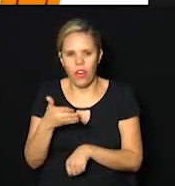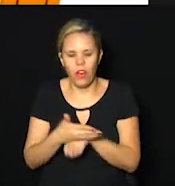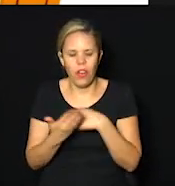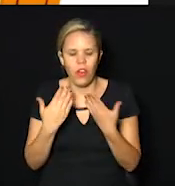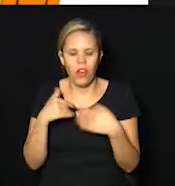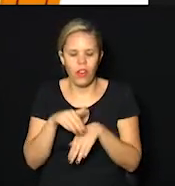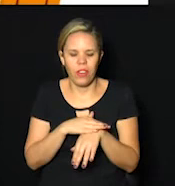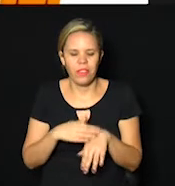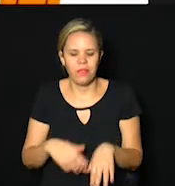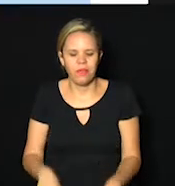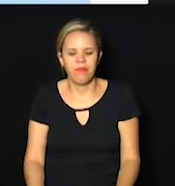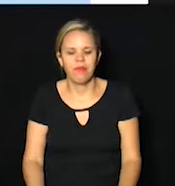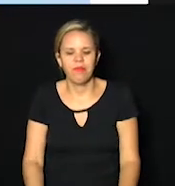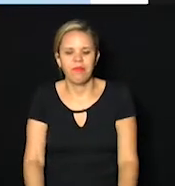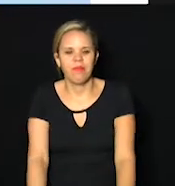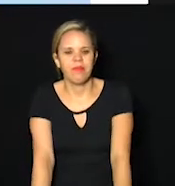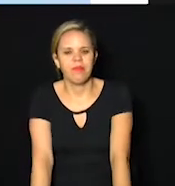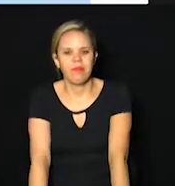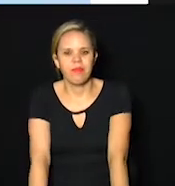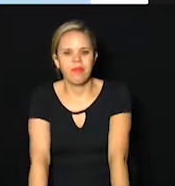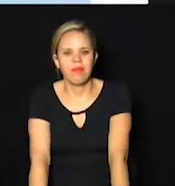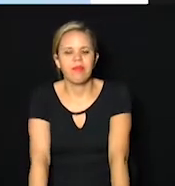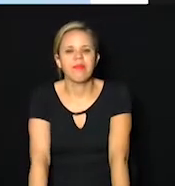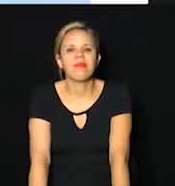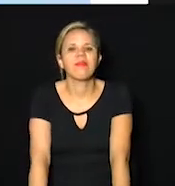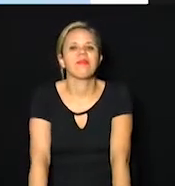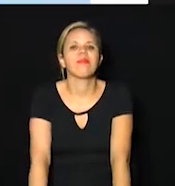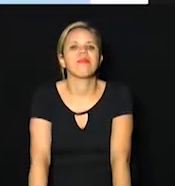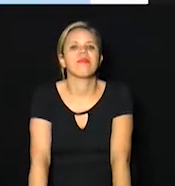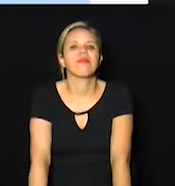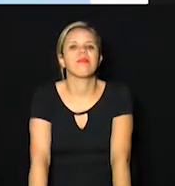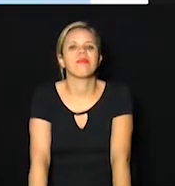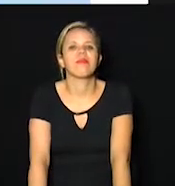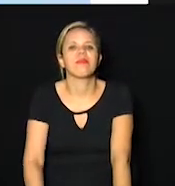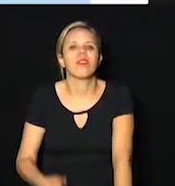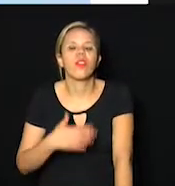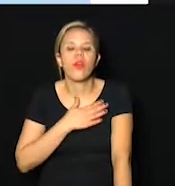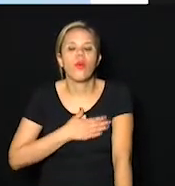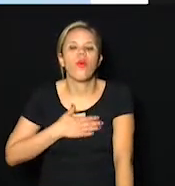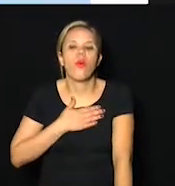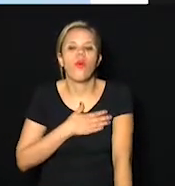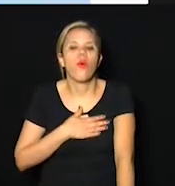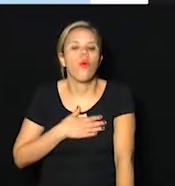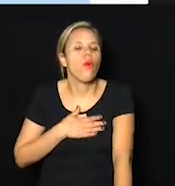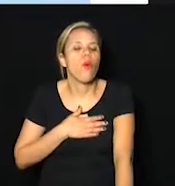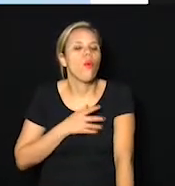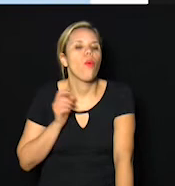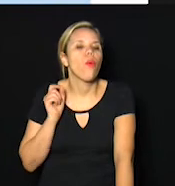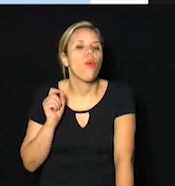conversa também. Então, vamos lá. Eu gosto de fazer uma